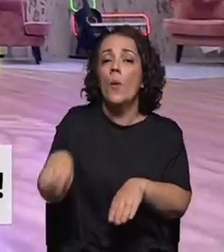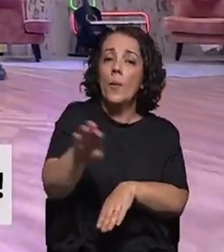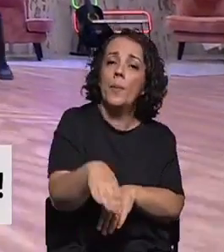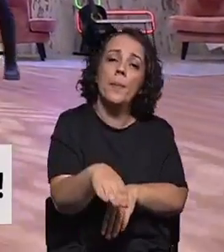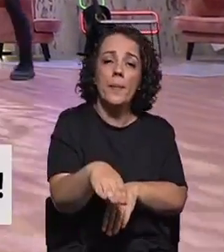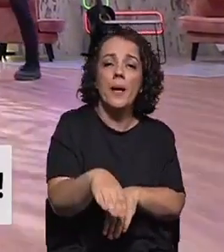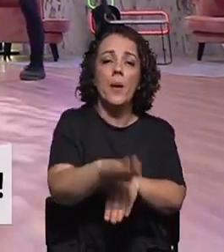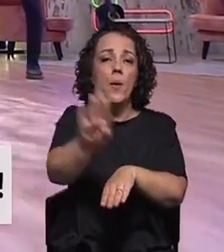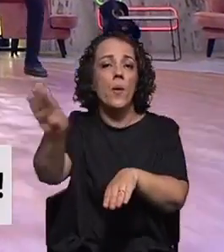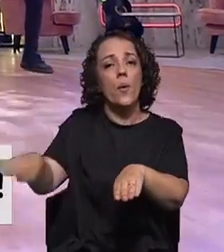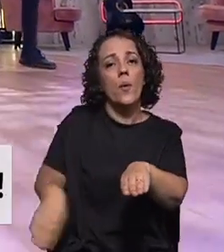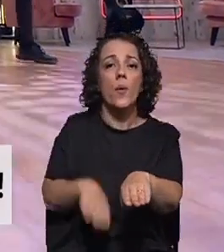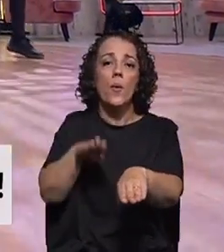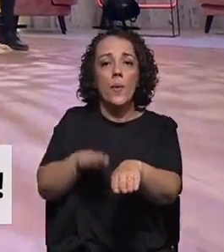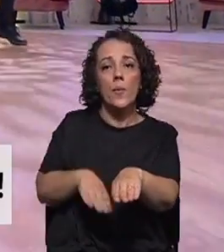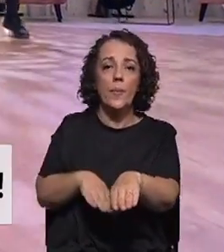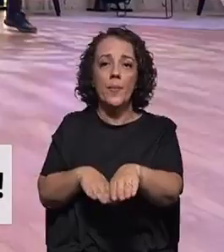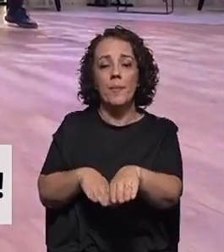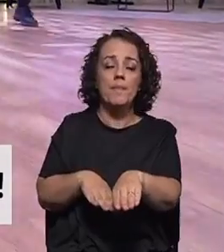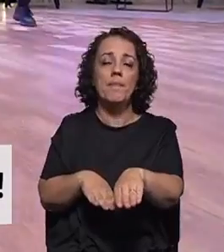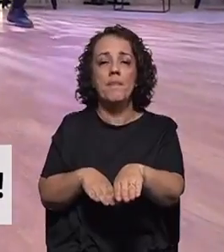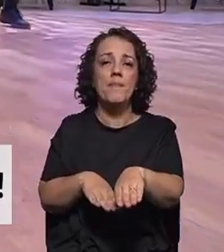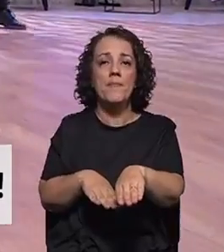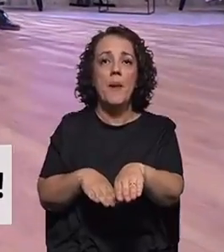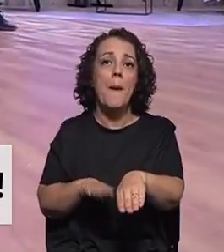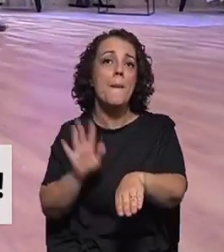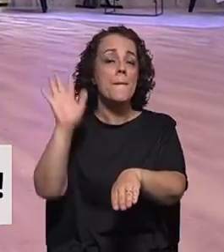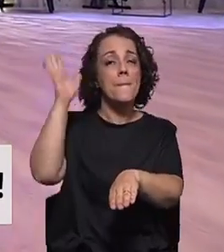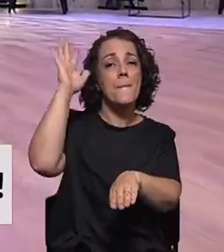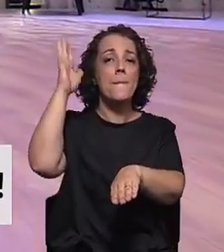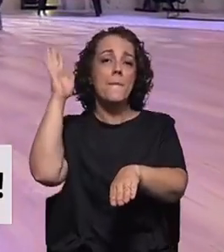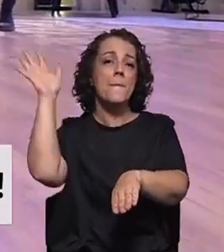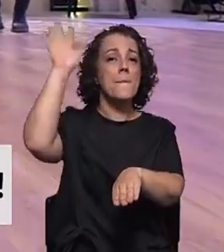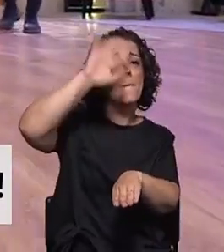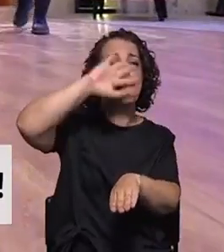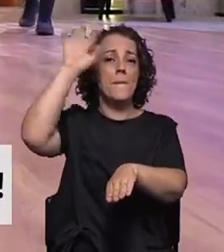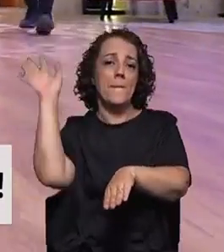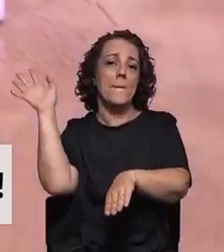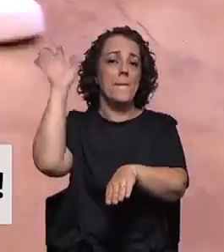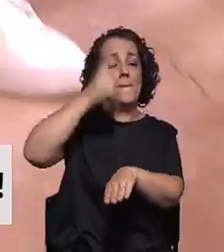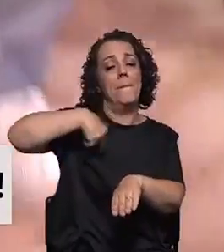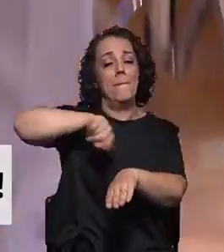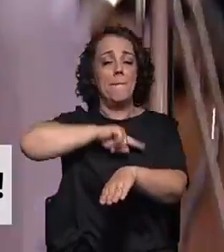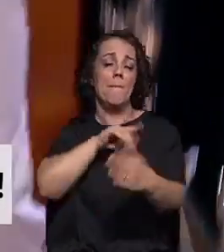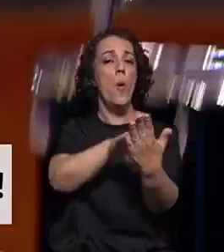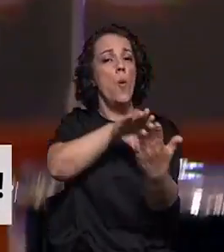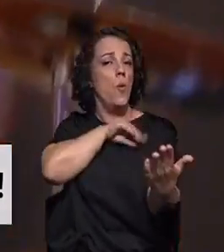dá passinho atrás, levantei a mãozinha, é assim que a gente faz.